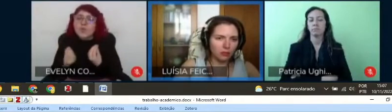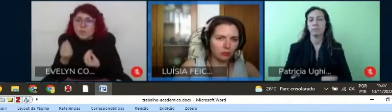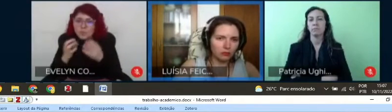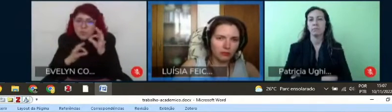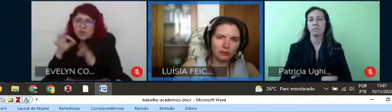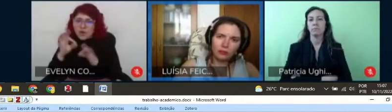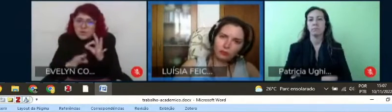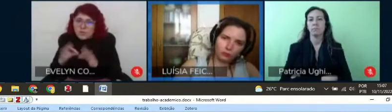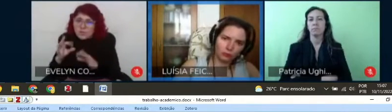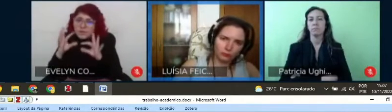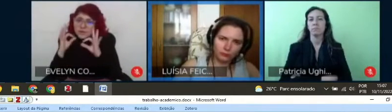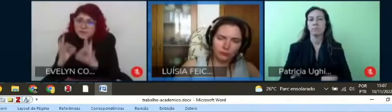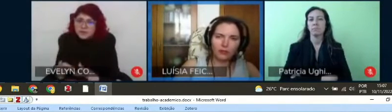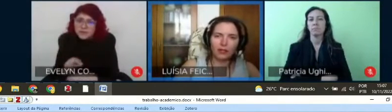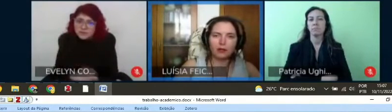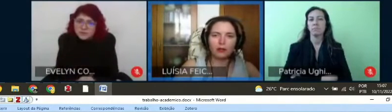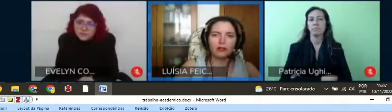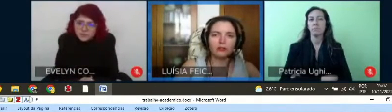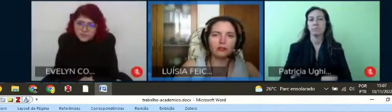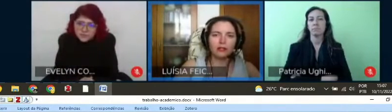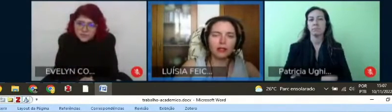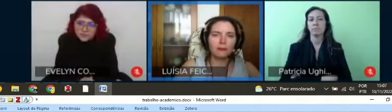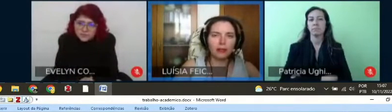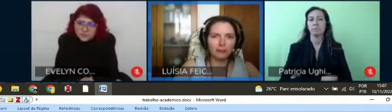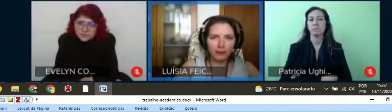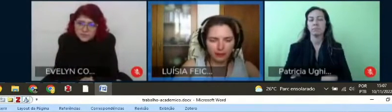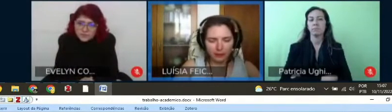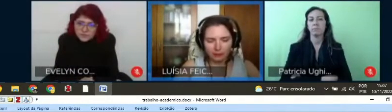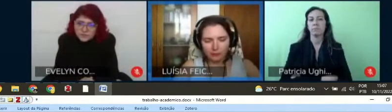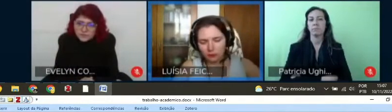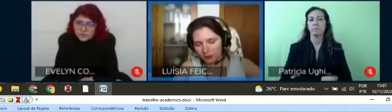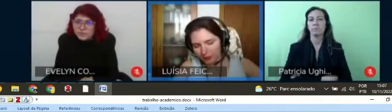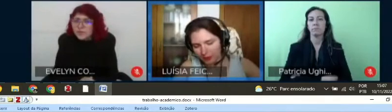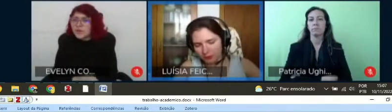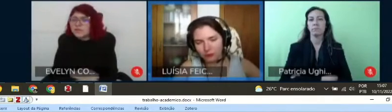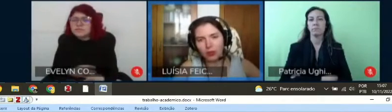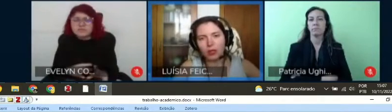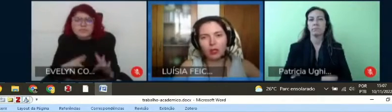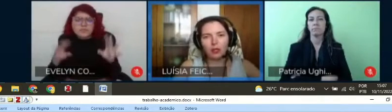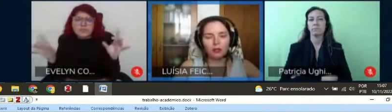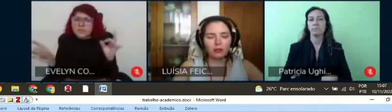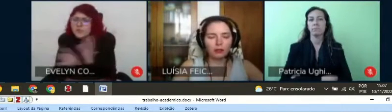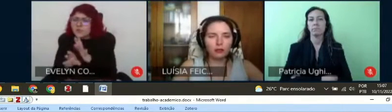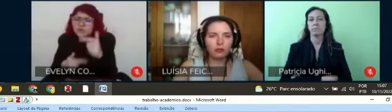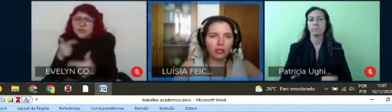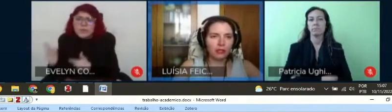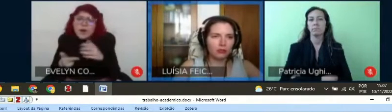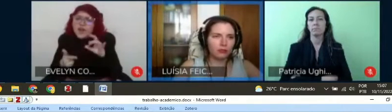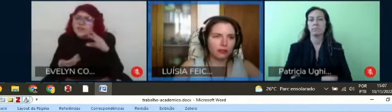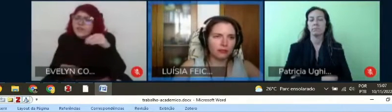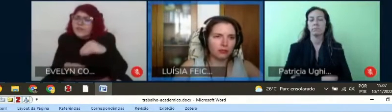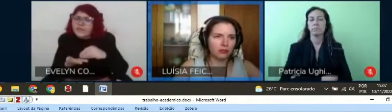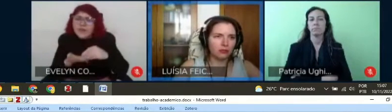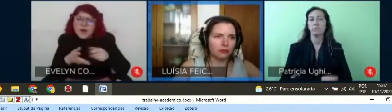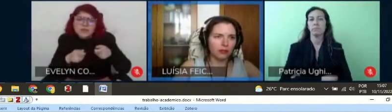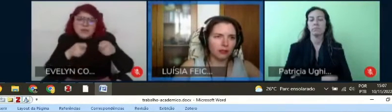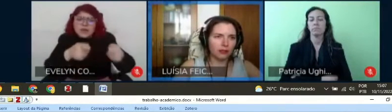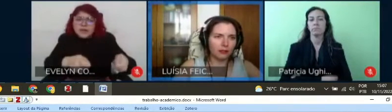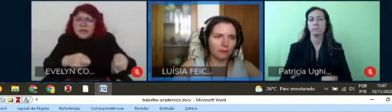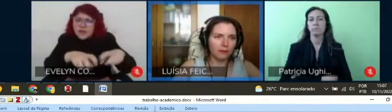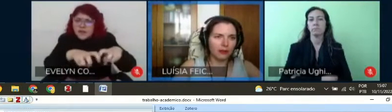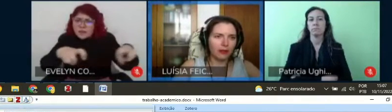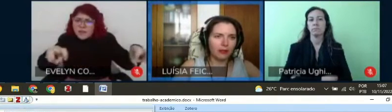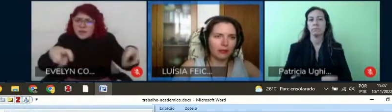Quando terminou de fazer tudo, tá na hora de entregar para a banca o trabalho. O que a gente faz? A gente